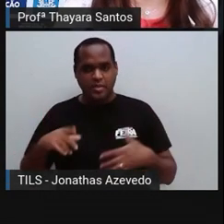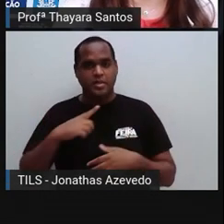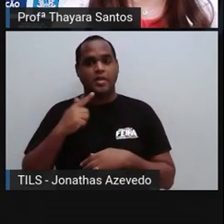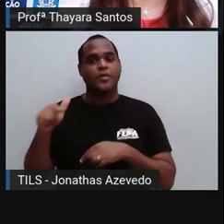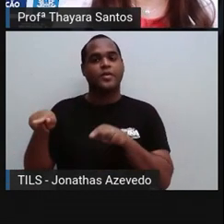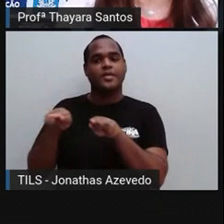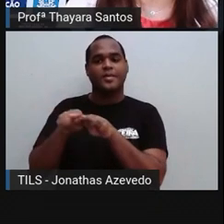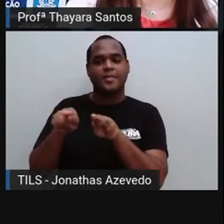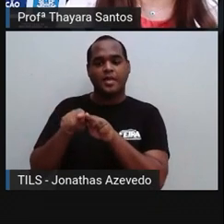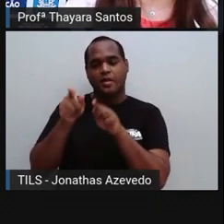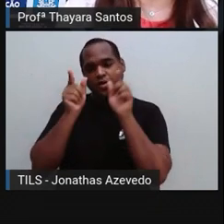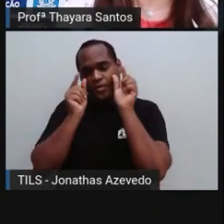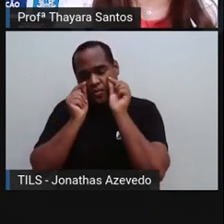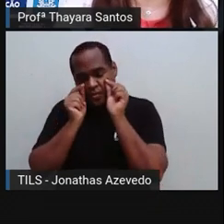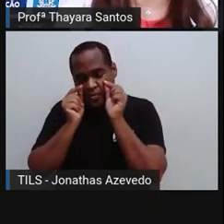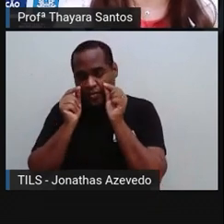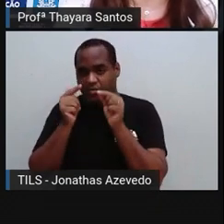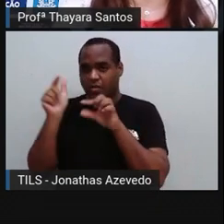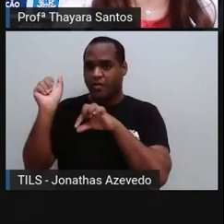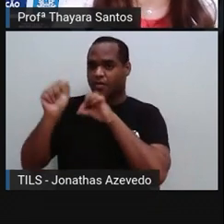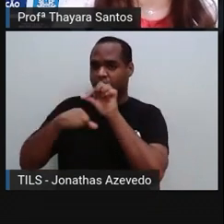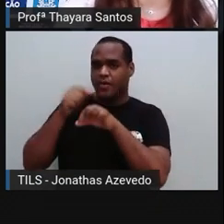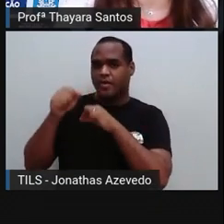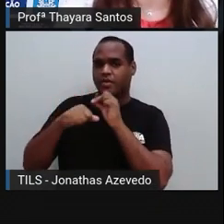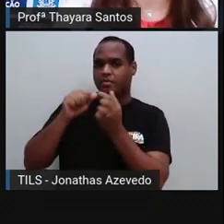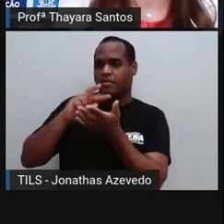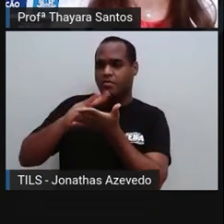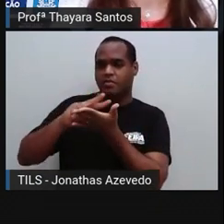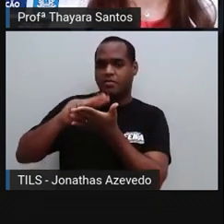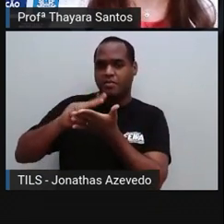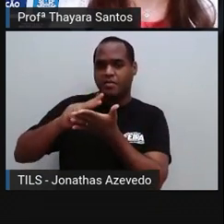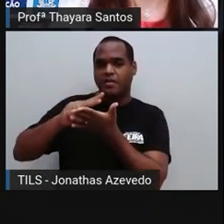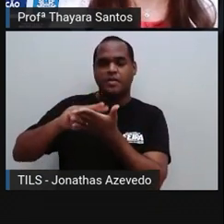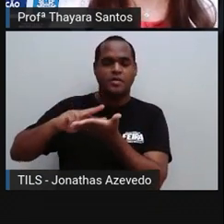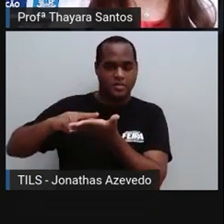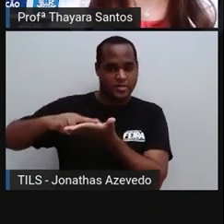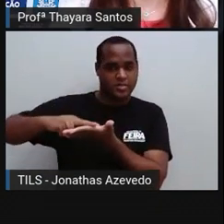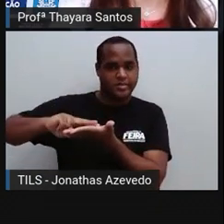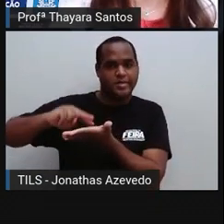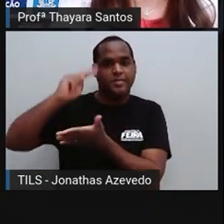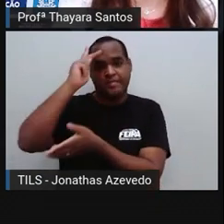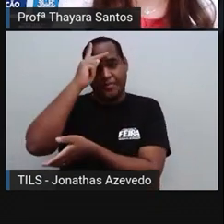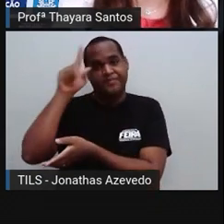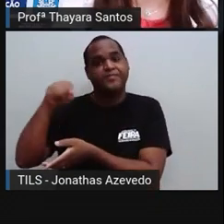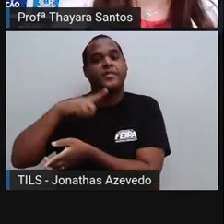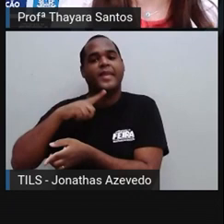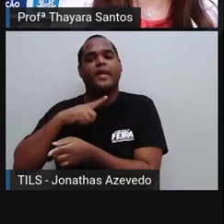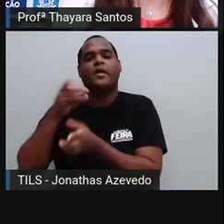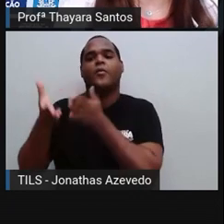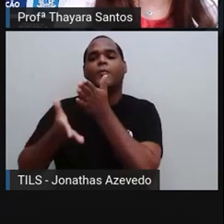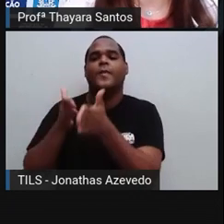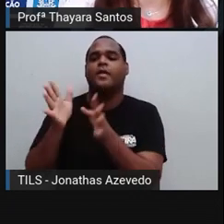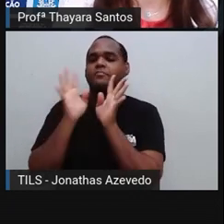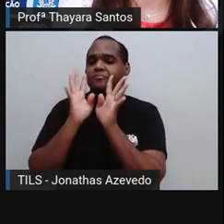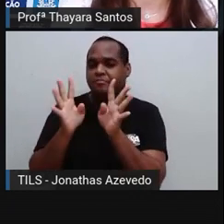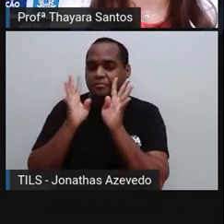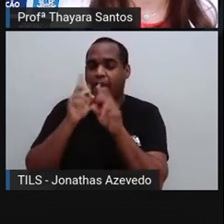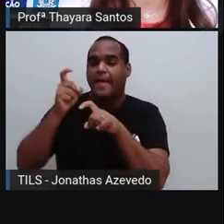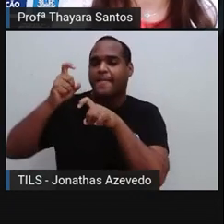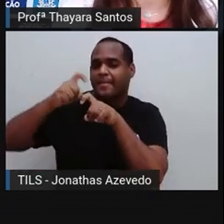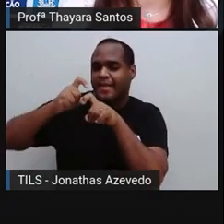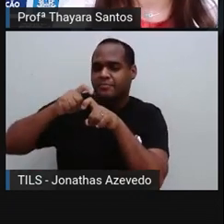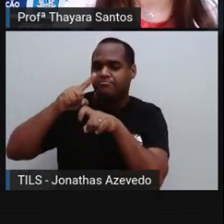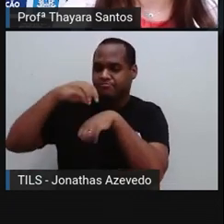ao tratamento da insônia e de distúrbios epiléticos. Eles podem ser utilizados de forma controlada, com indicação médica